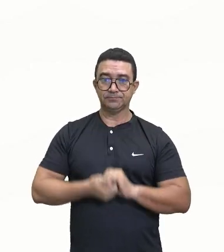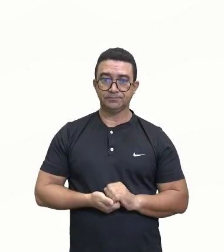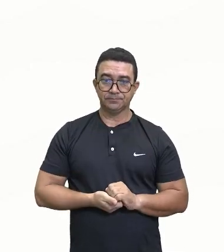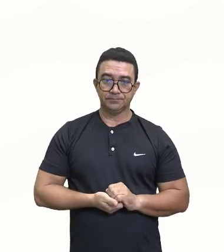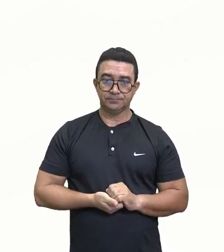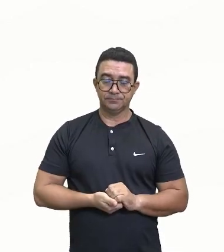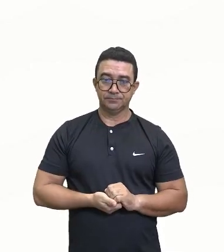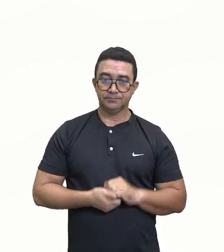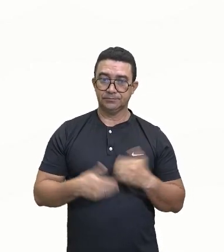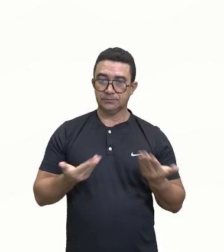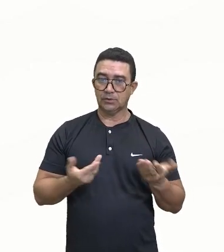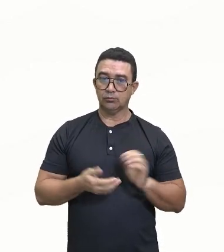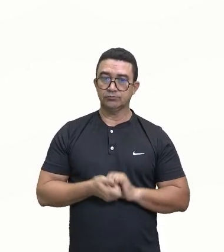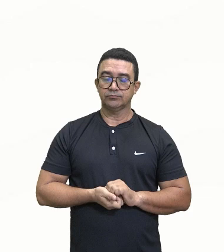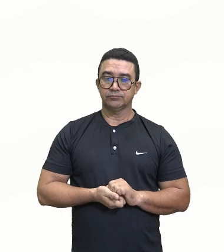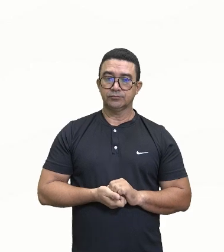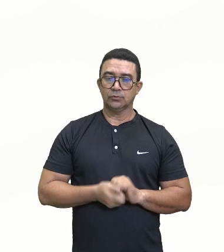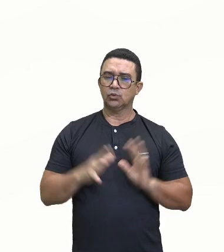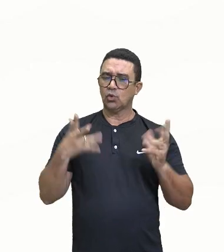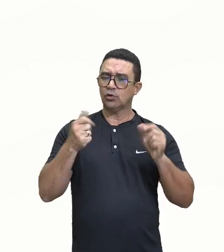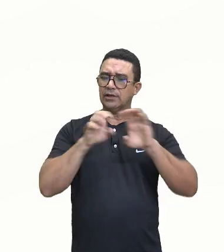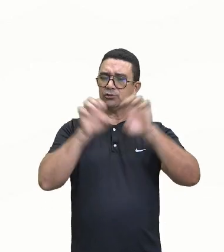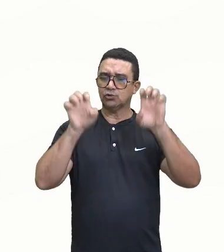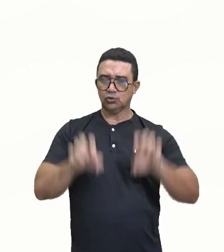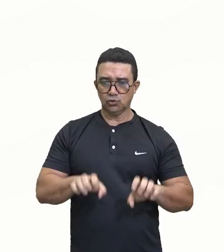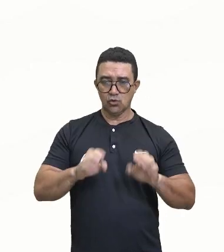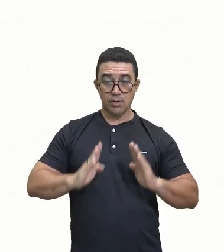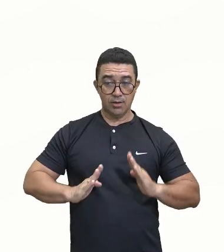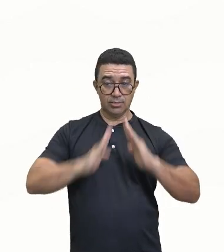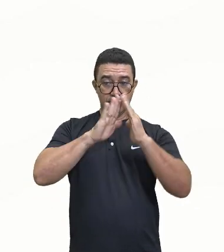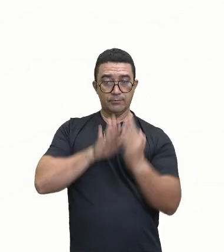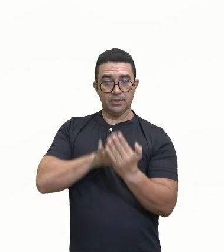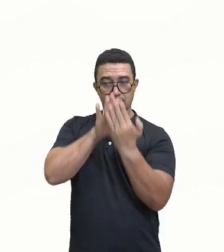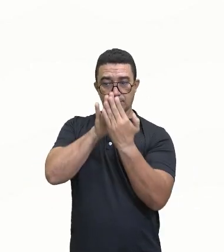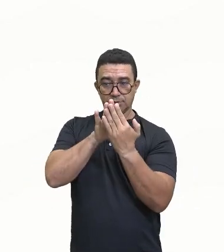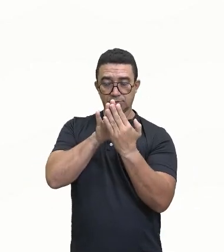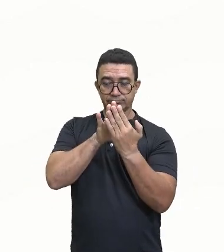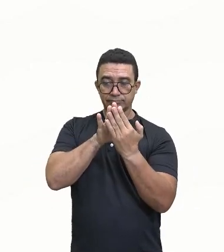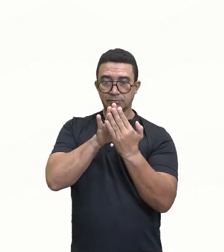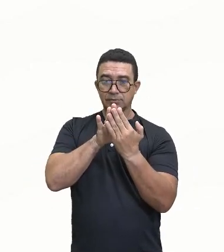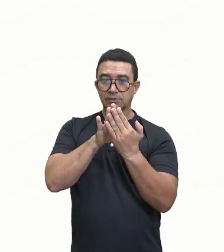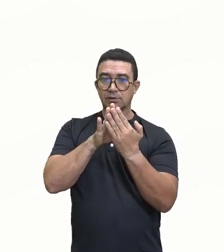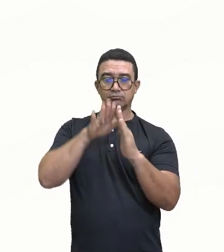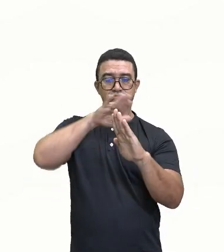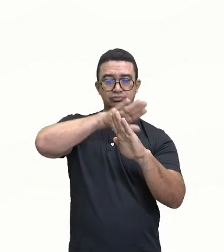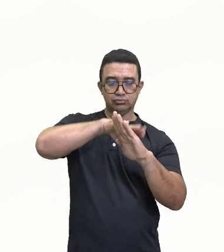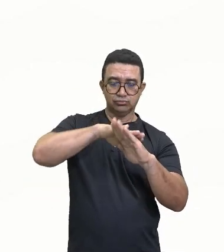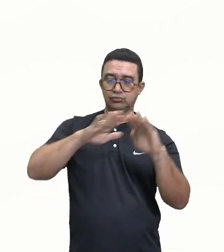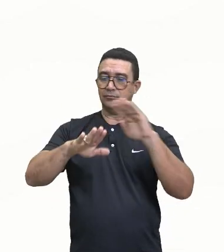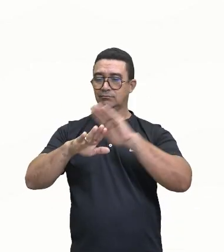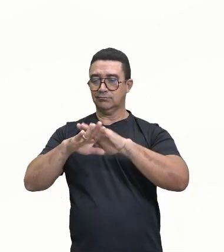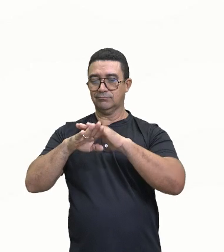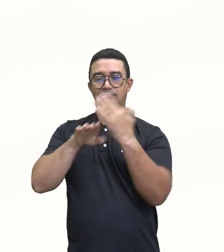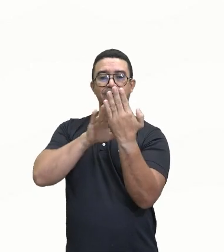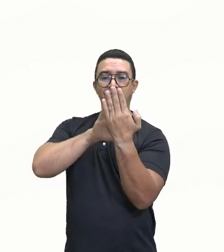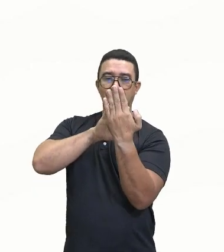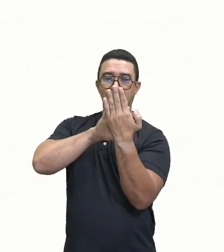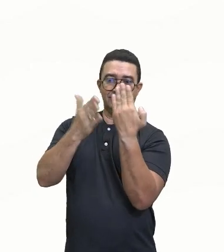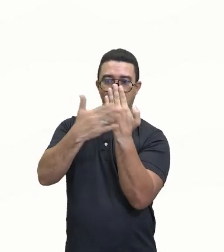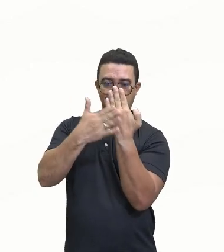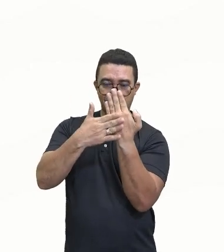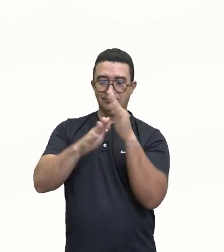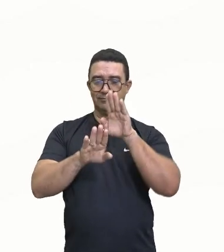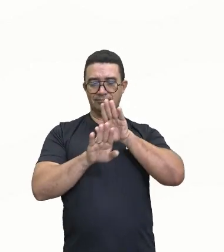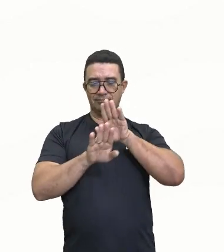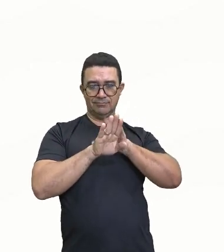superfície, aquilo que cobre toda essa estrutura. Então, observe, se é o que cobre toda a estrutura, o que nós temos aí